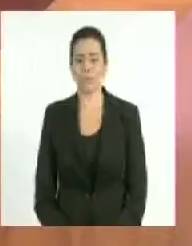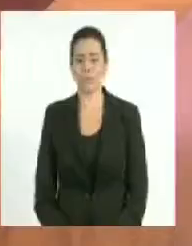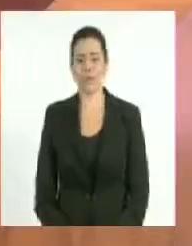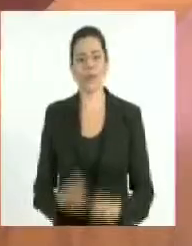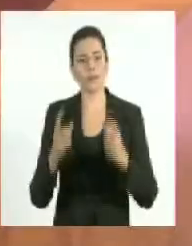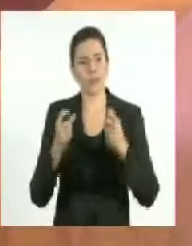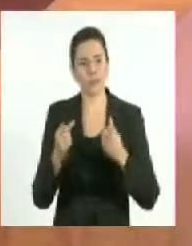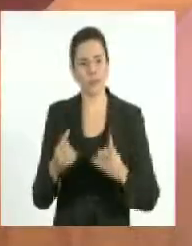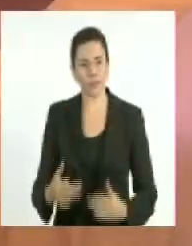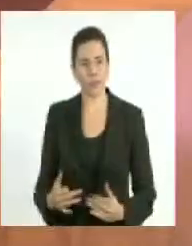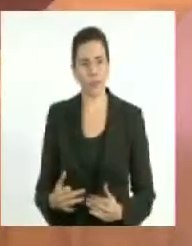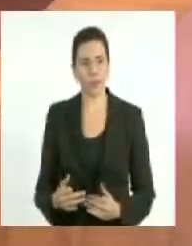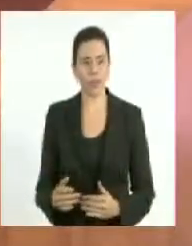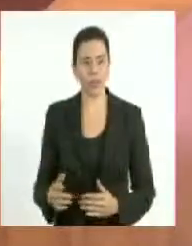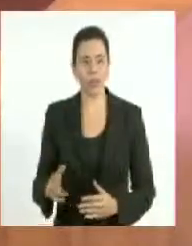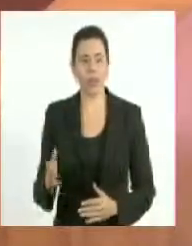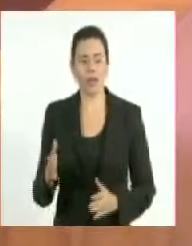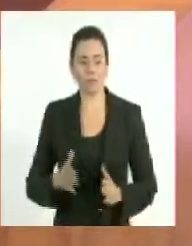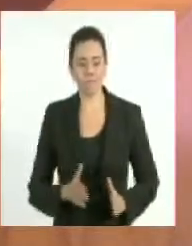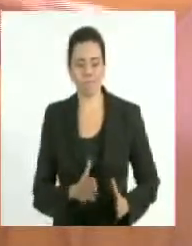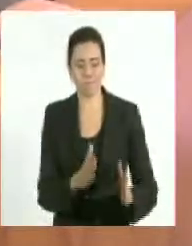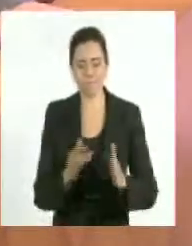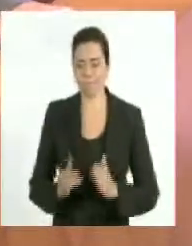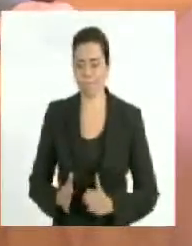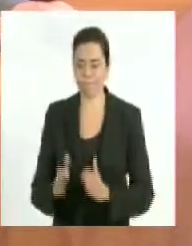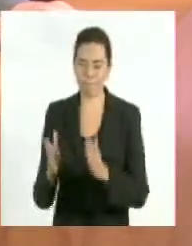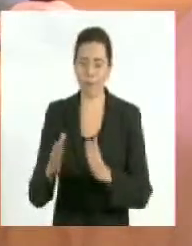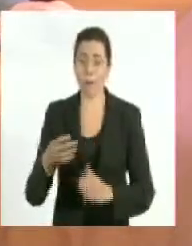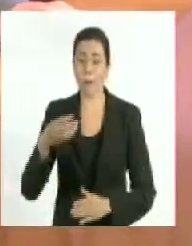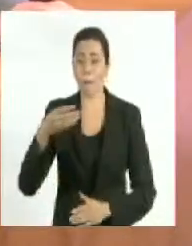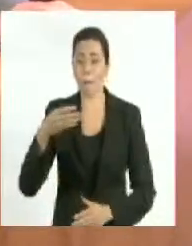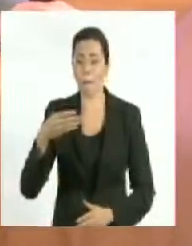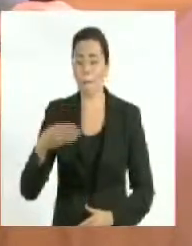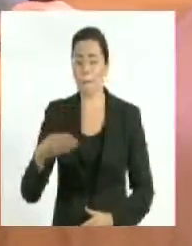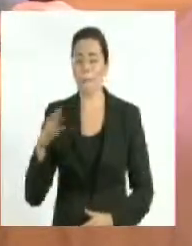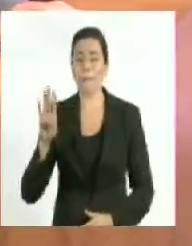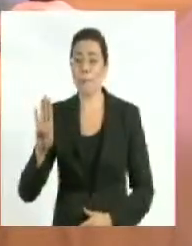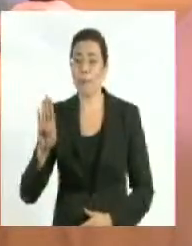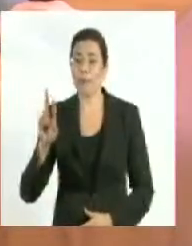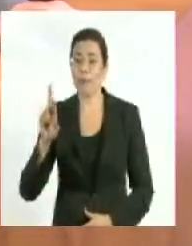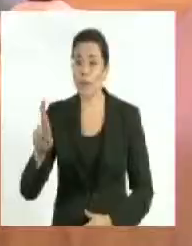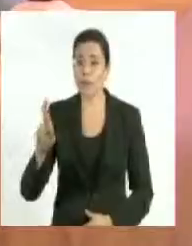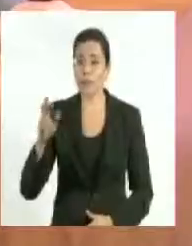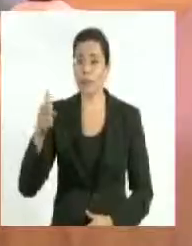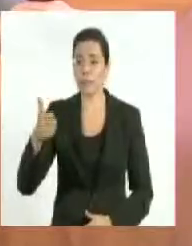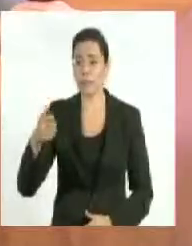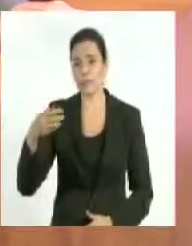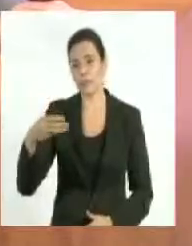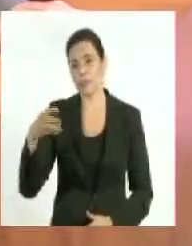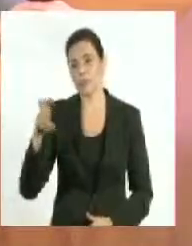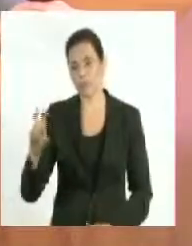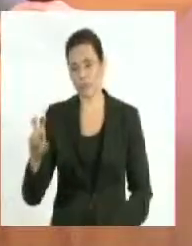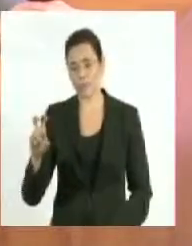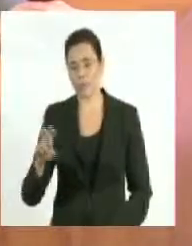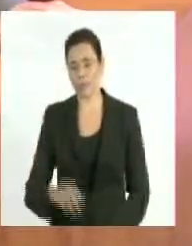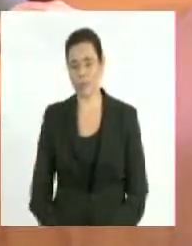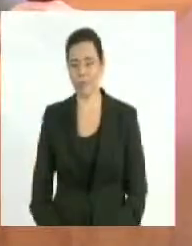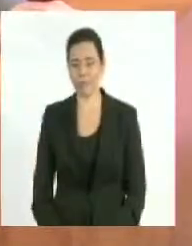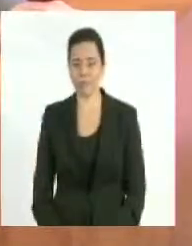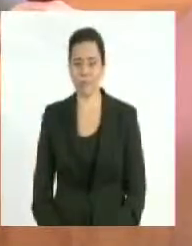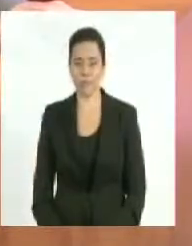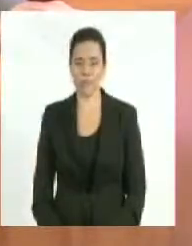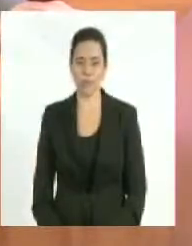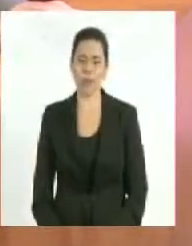BR-135. Parece, senhor presidente, um caso batido, mas não é. As